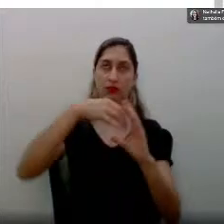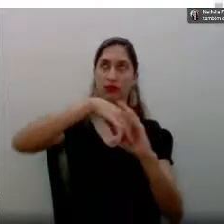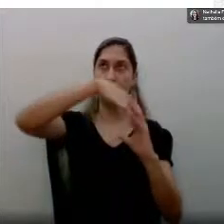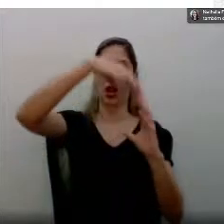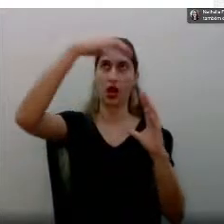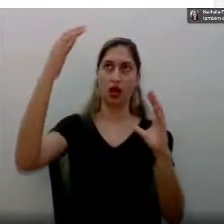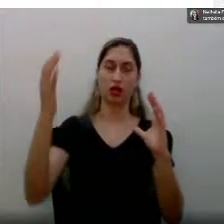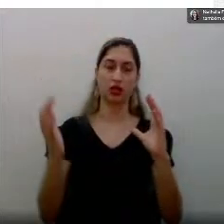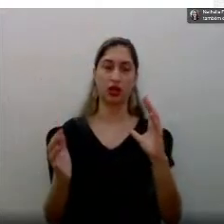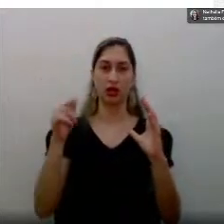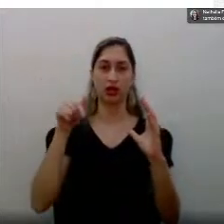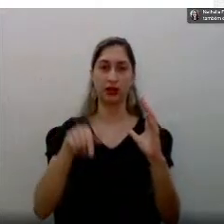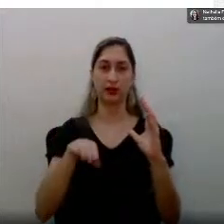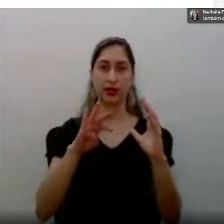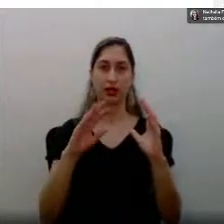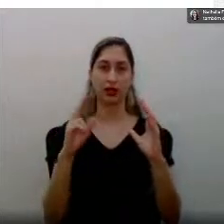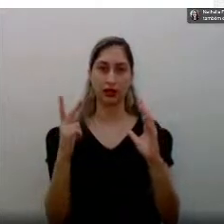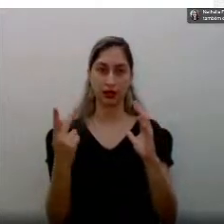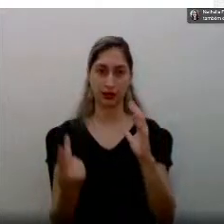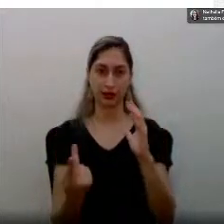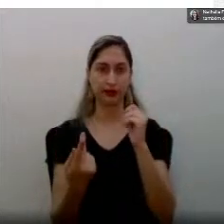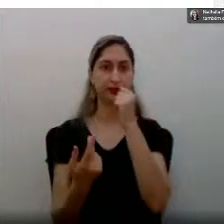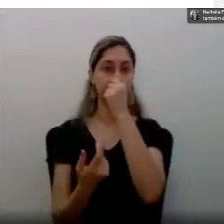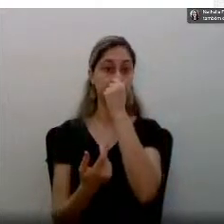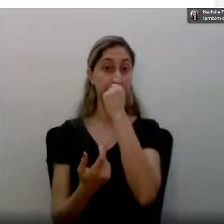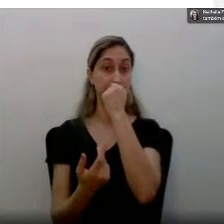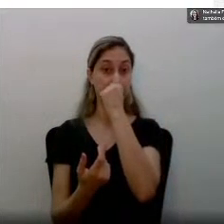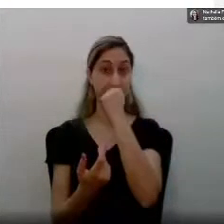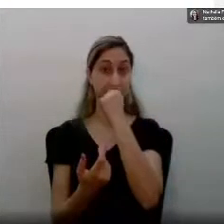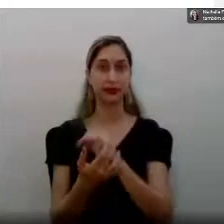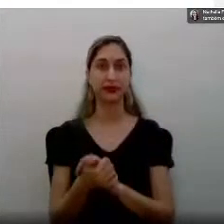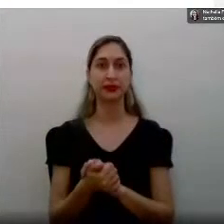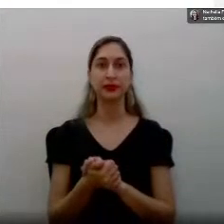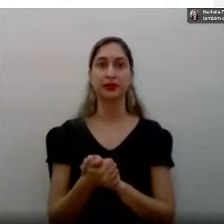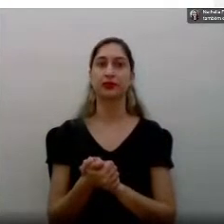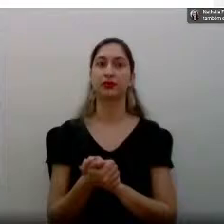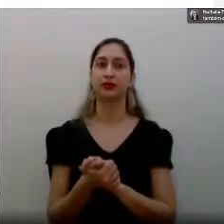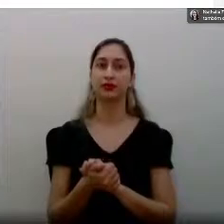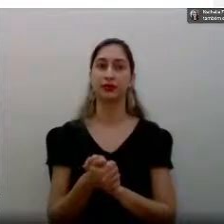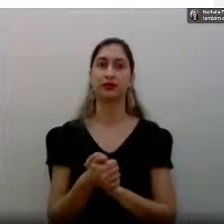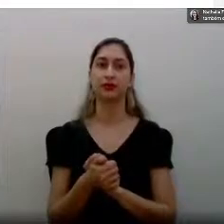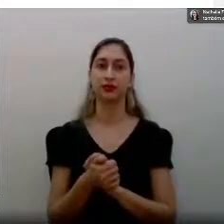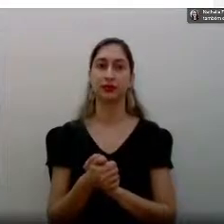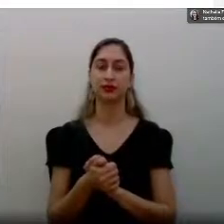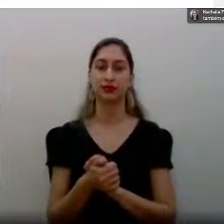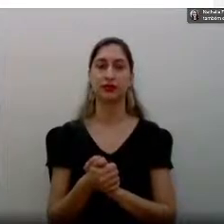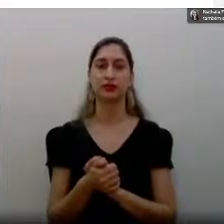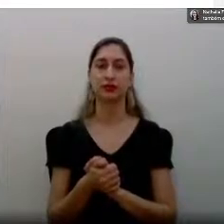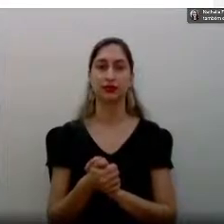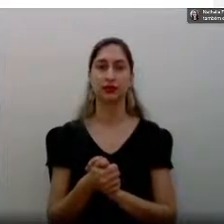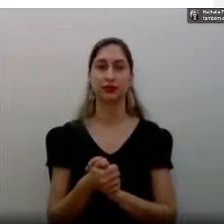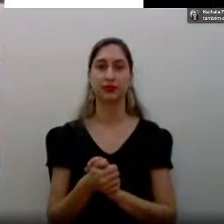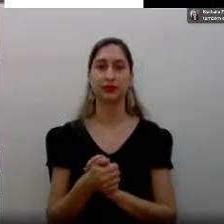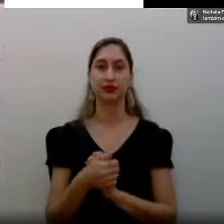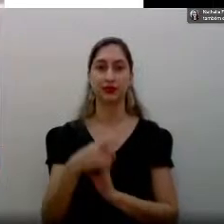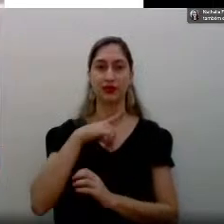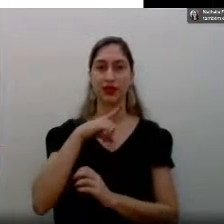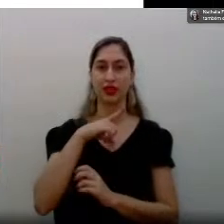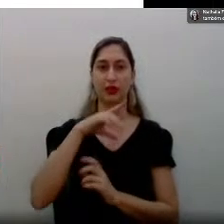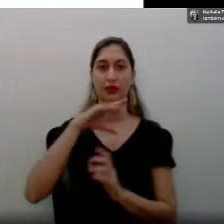em Belo Horizonte aí aqui o nosso famoso é kp4 né montado beleza